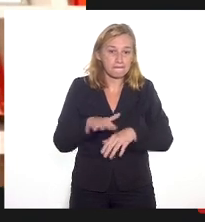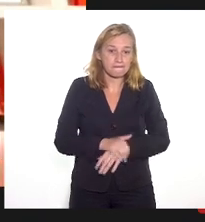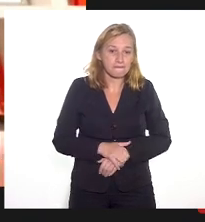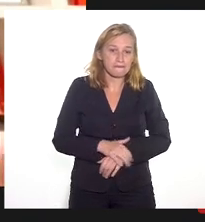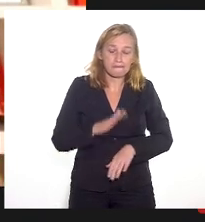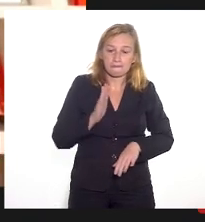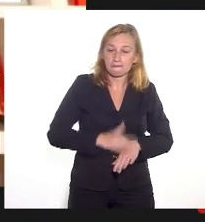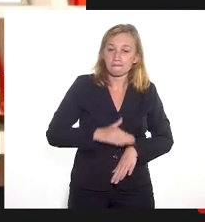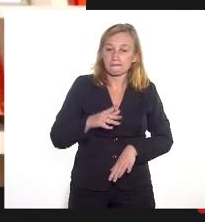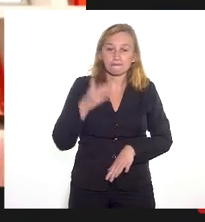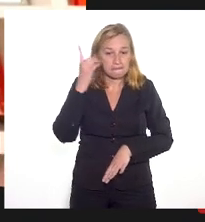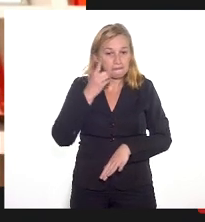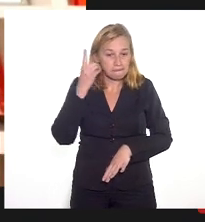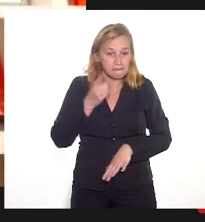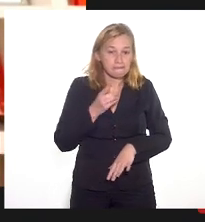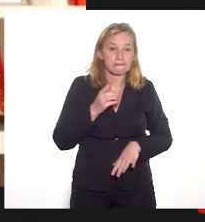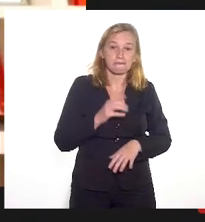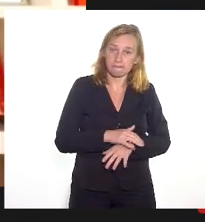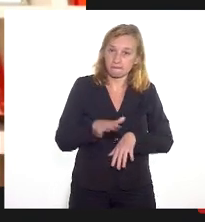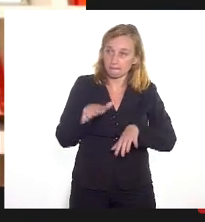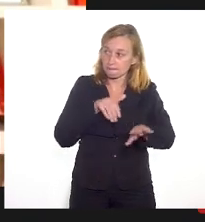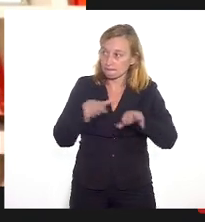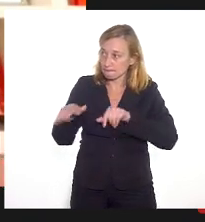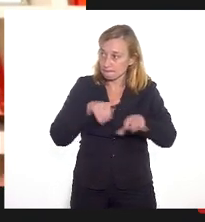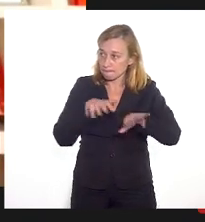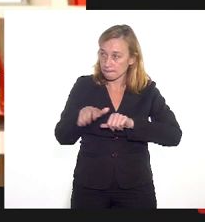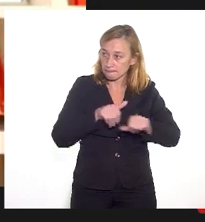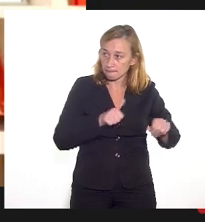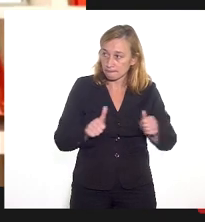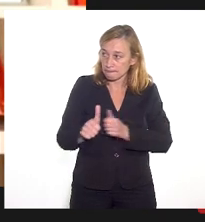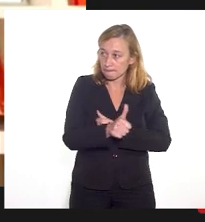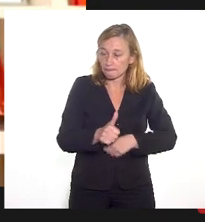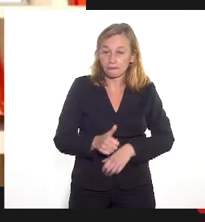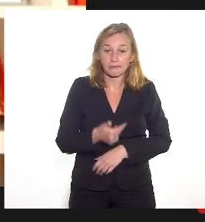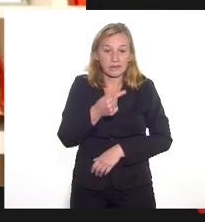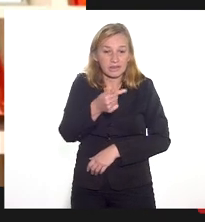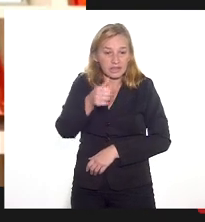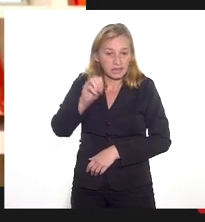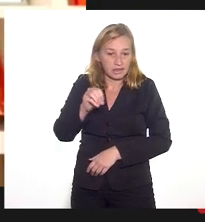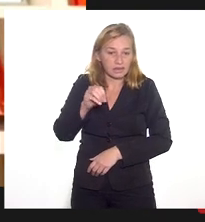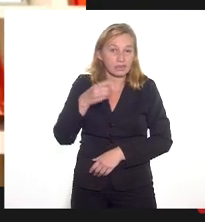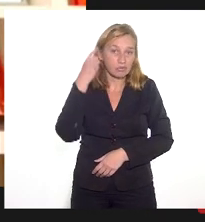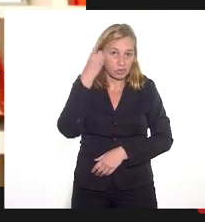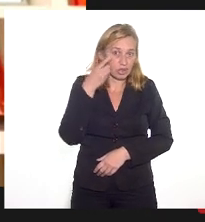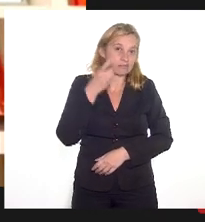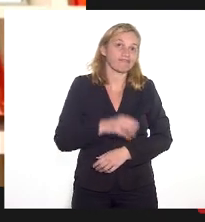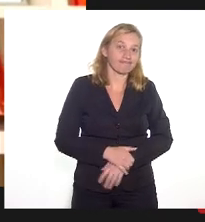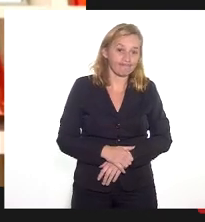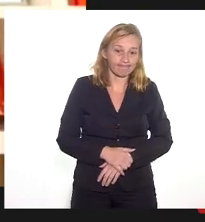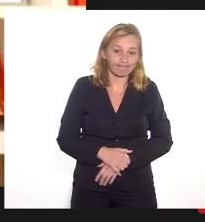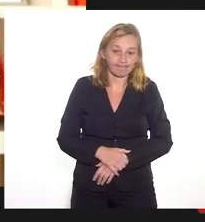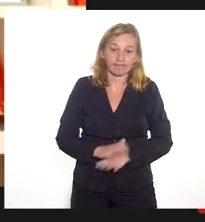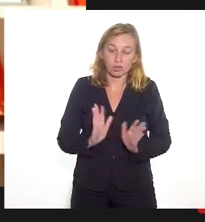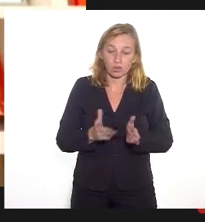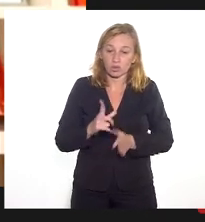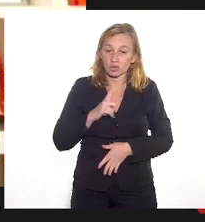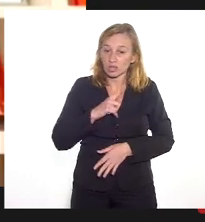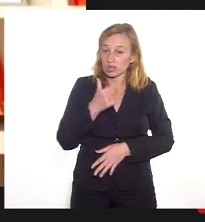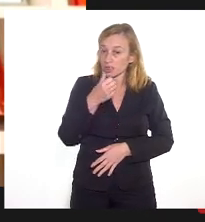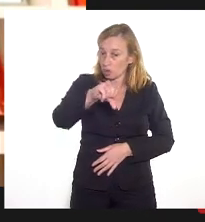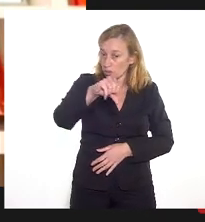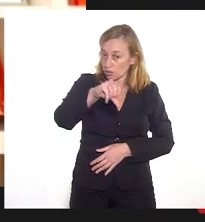mais deputados, mais parlamentares para essa frente. A Alerj possui 70 deputados, né? Mas hoje a frente só tem 9,